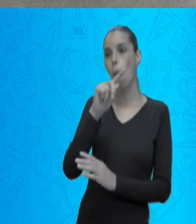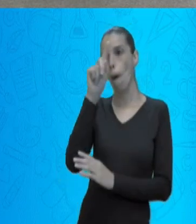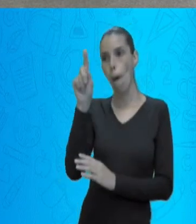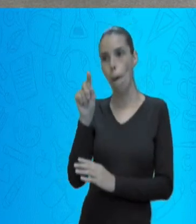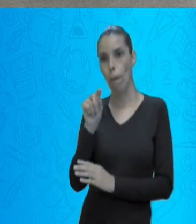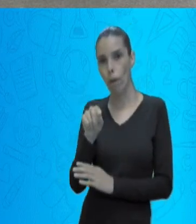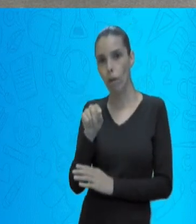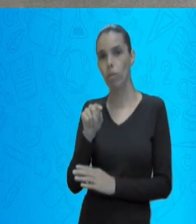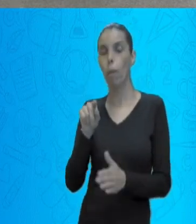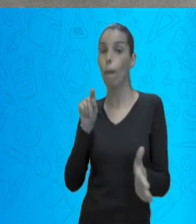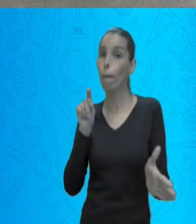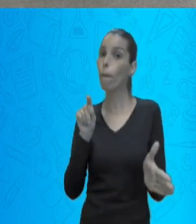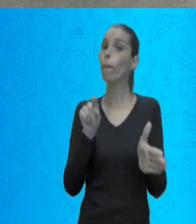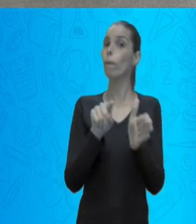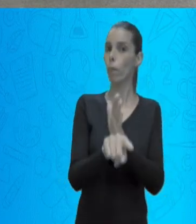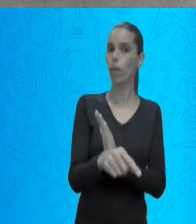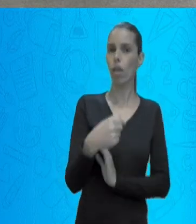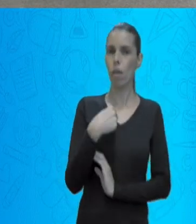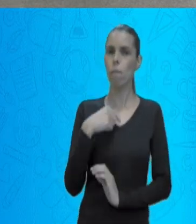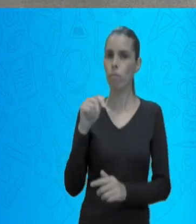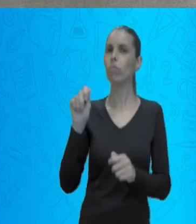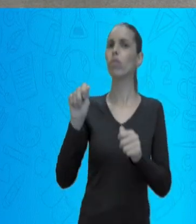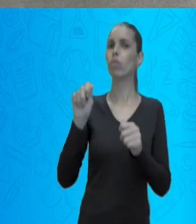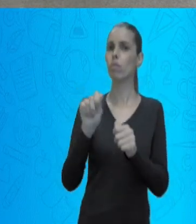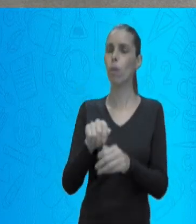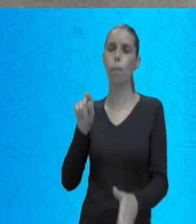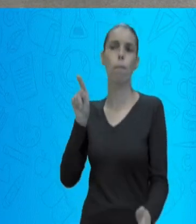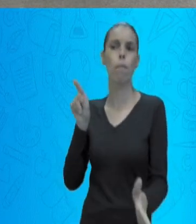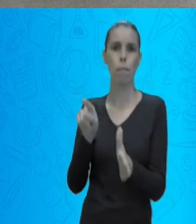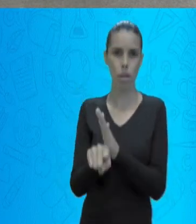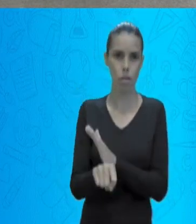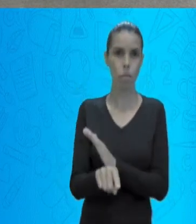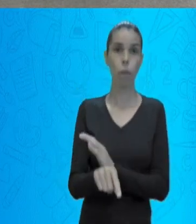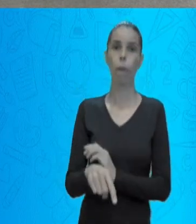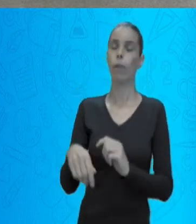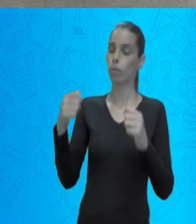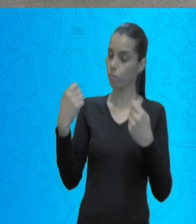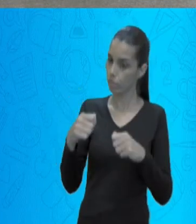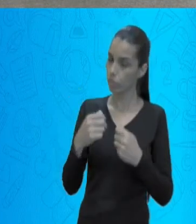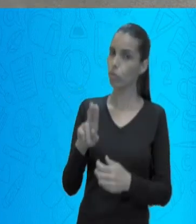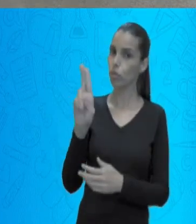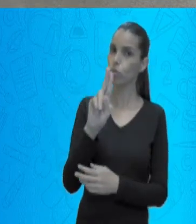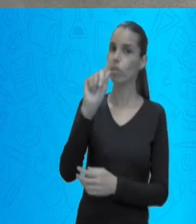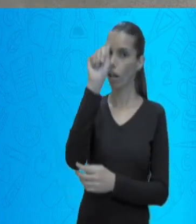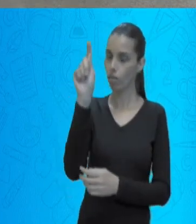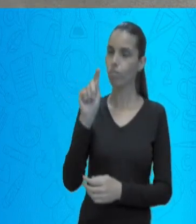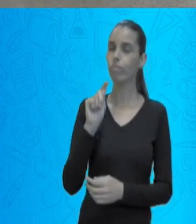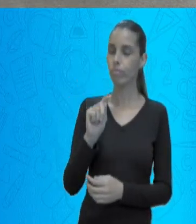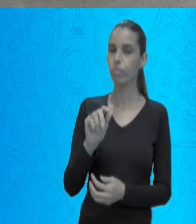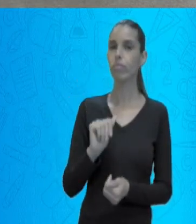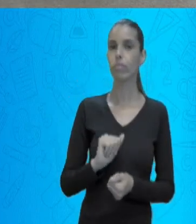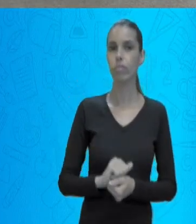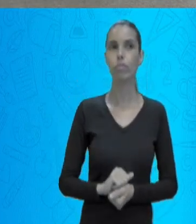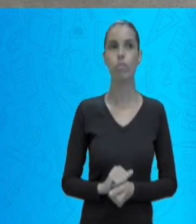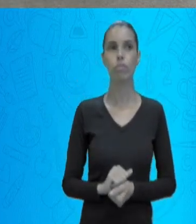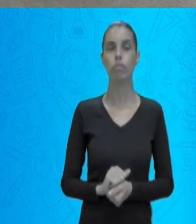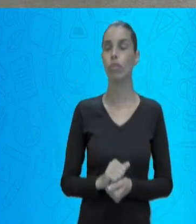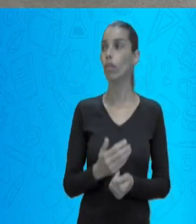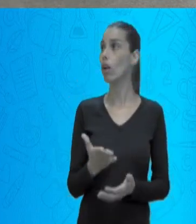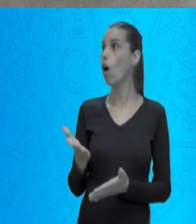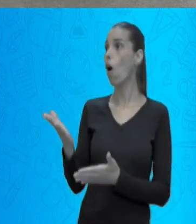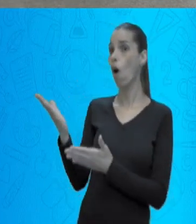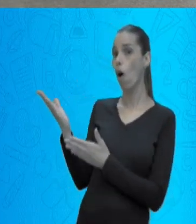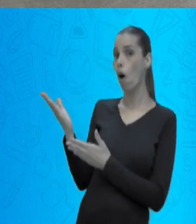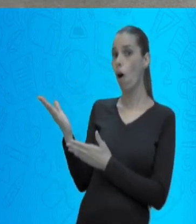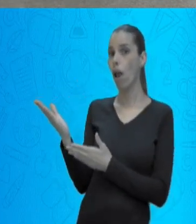perguntar ou ter uma dúvida, aí eu uso o ponto de interrogação. Olha só, ele gera